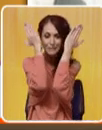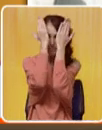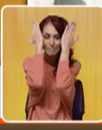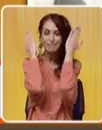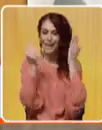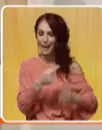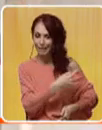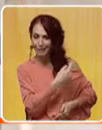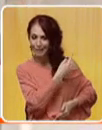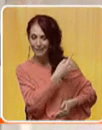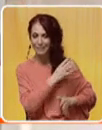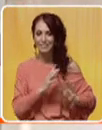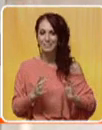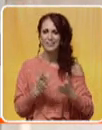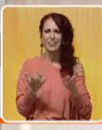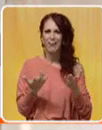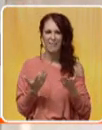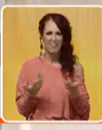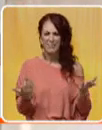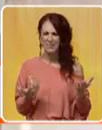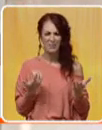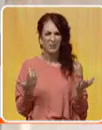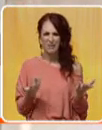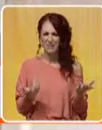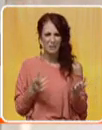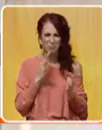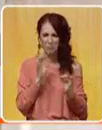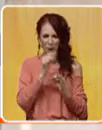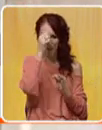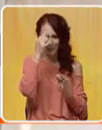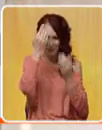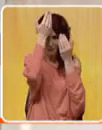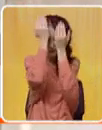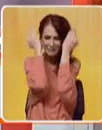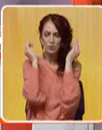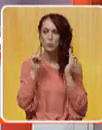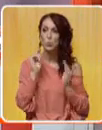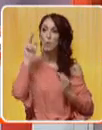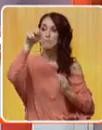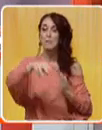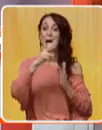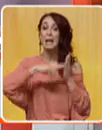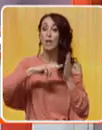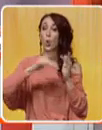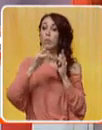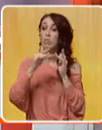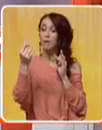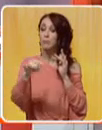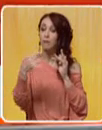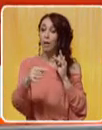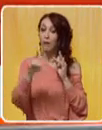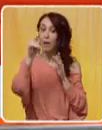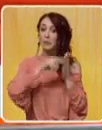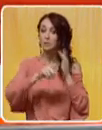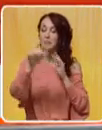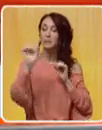também não sei porquê então e os teus penteados da altura são fantásticos mas olha tu ias muito à Galiza Portanto vocês mantinham contacto regular sim a partir